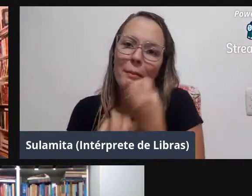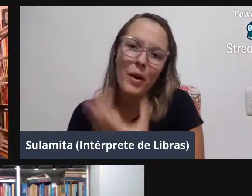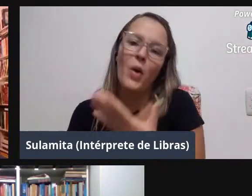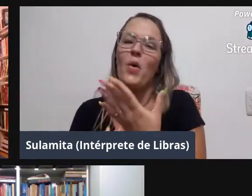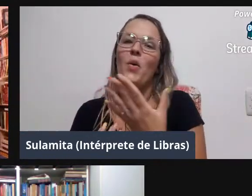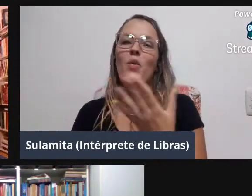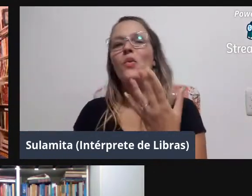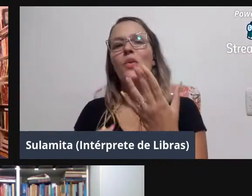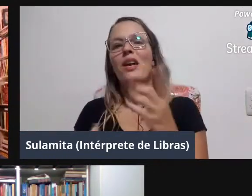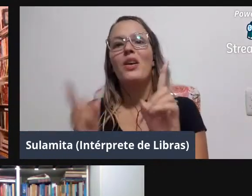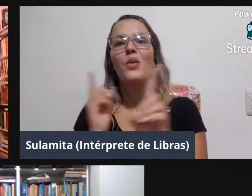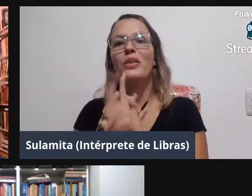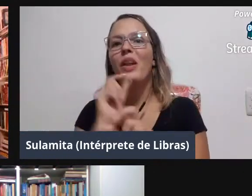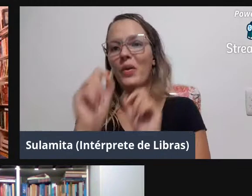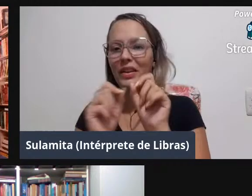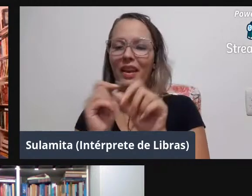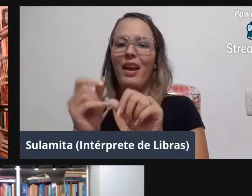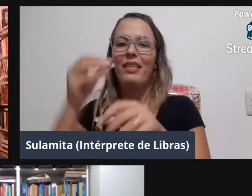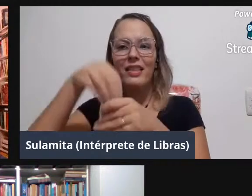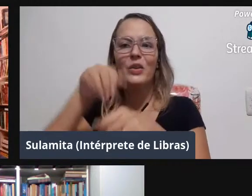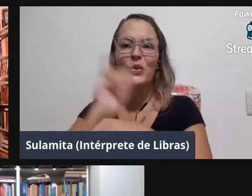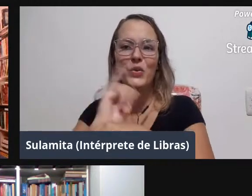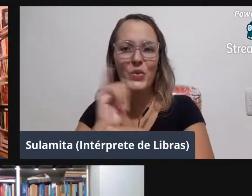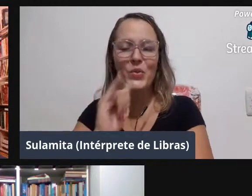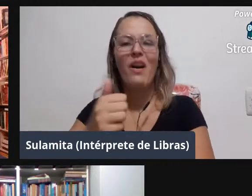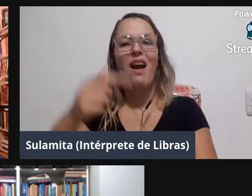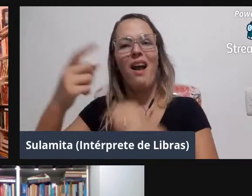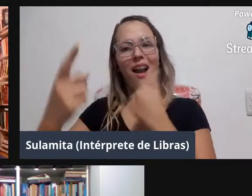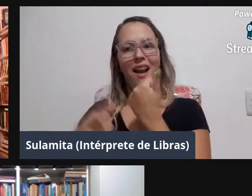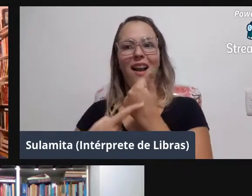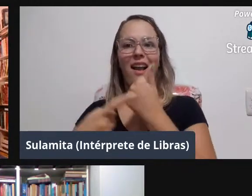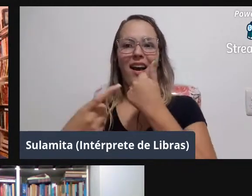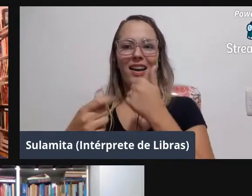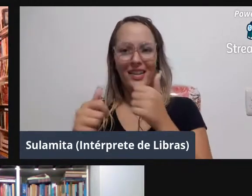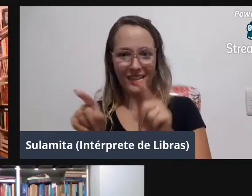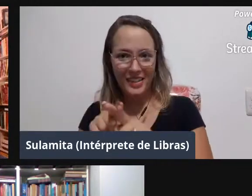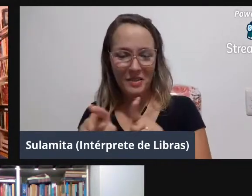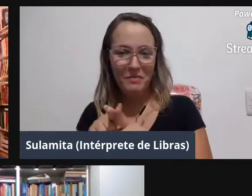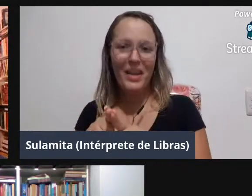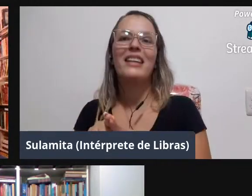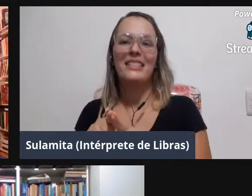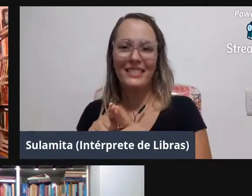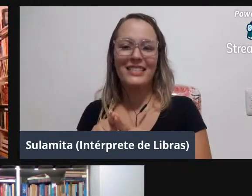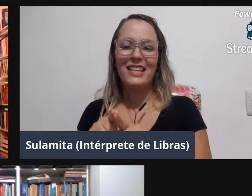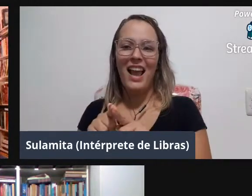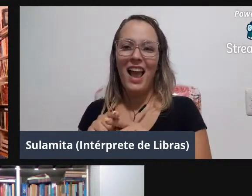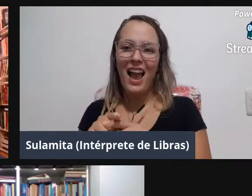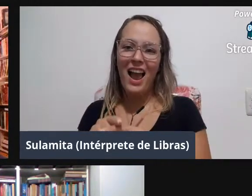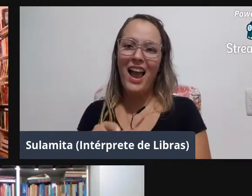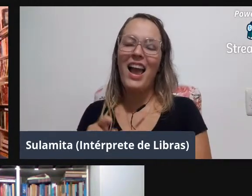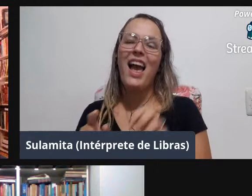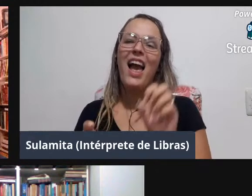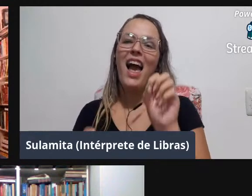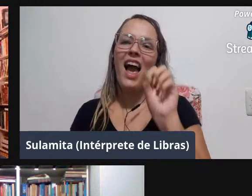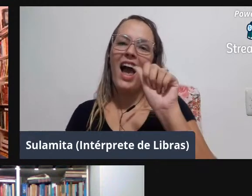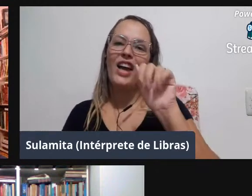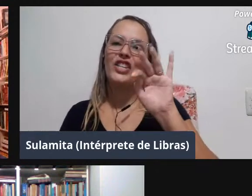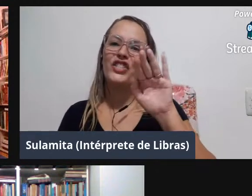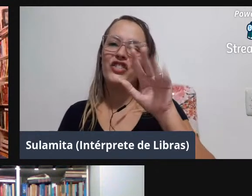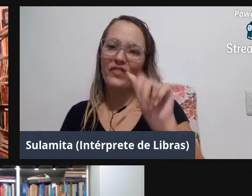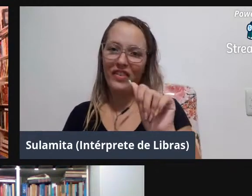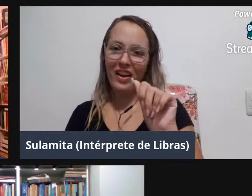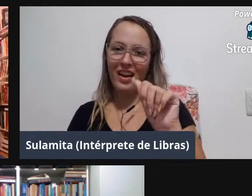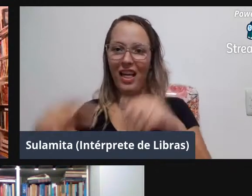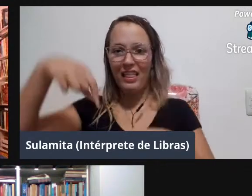aquela ideia do YouTuber, né? Deixem lá o seu like, não sei mais, não sei do sininho, ativa lá o sininho, não sei como é que fala isso, mas acho que é legal